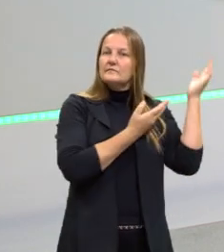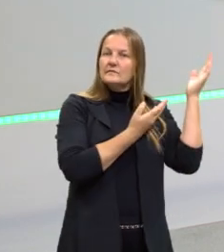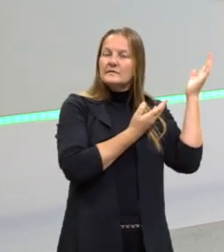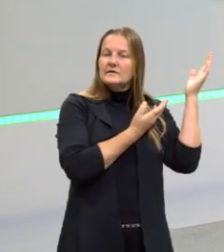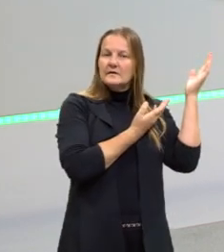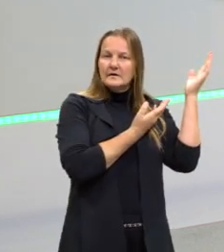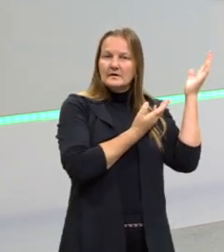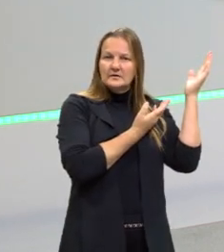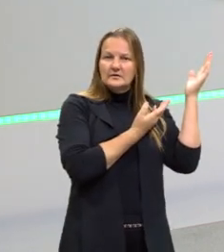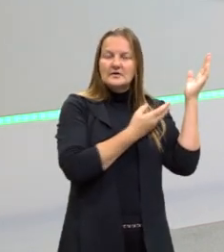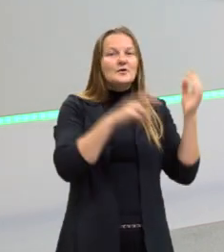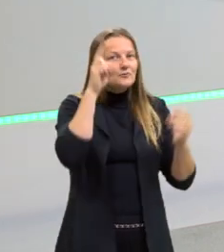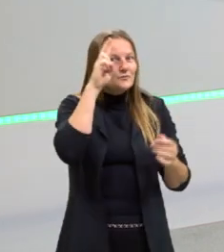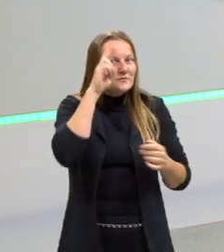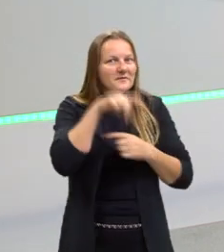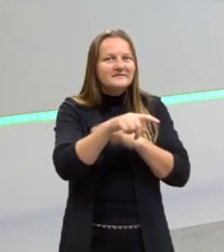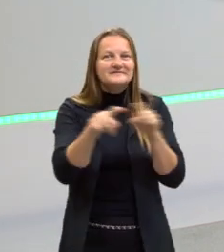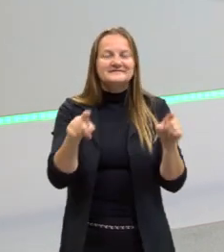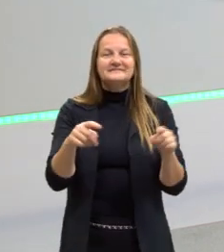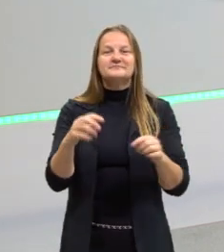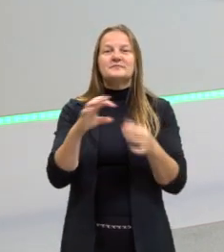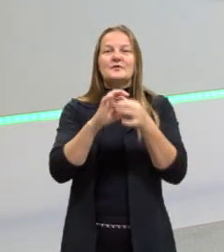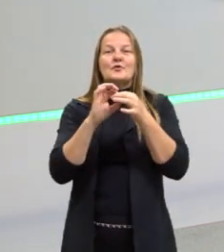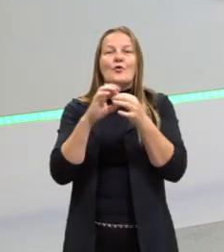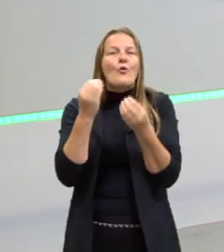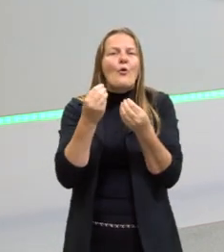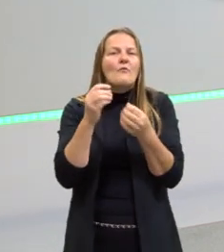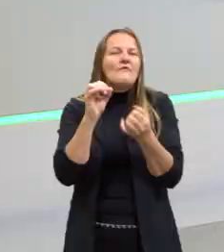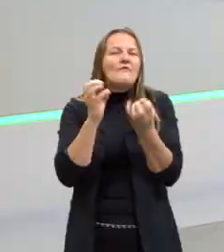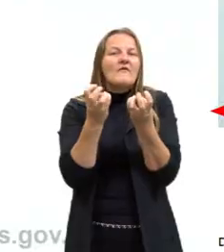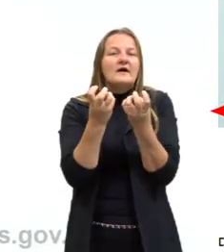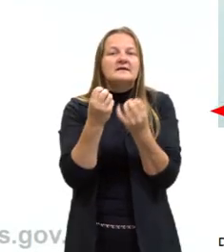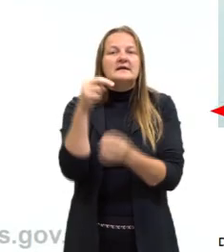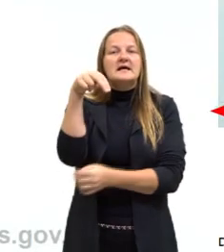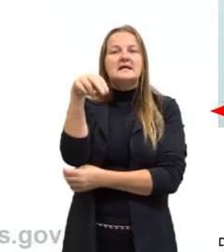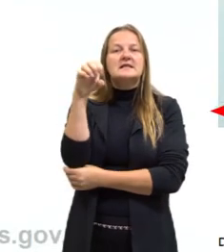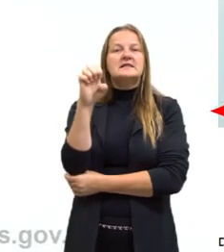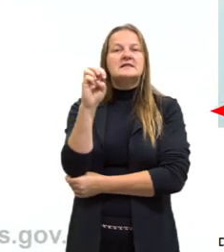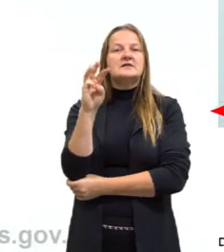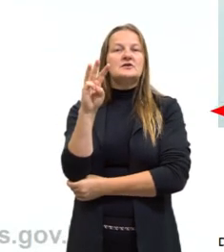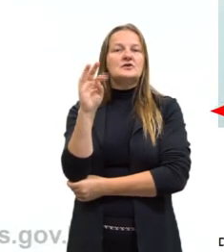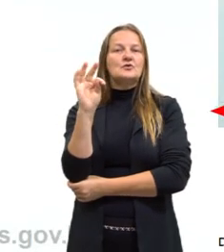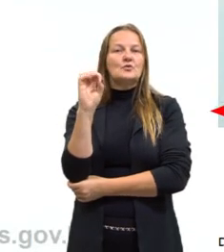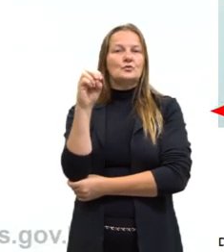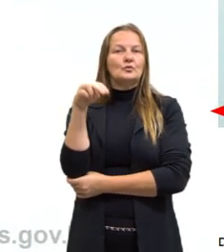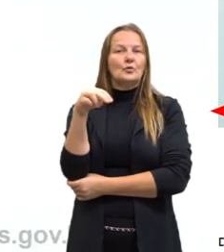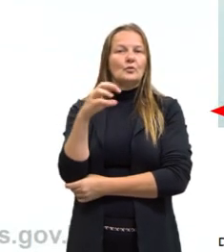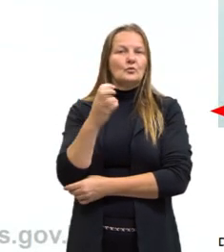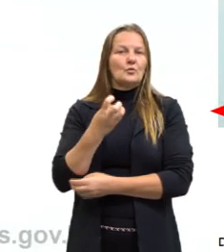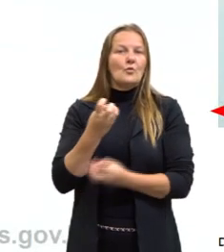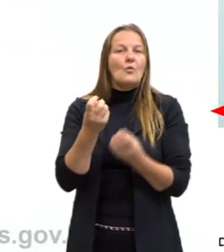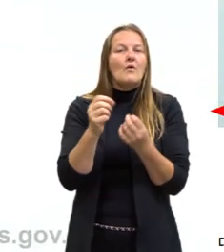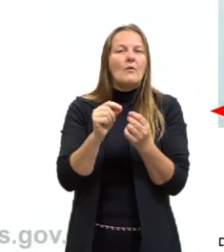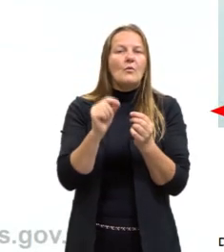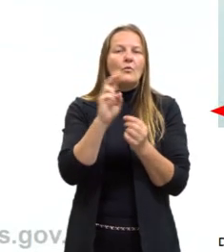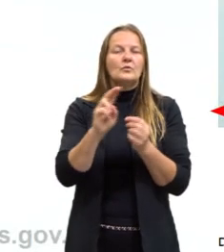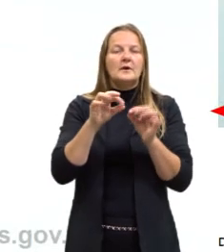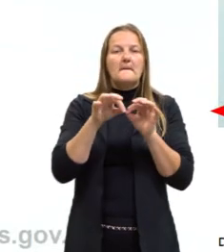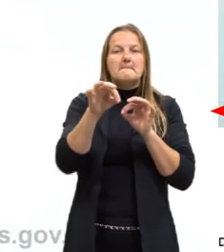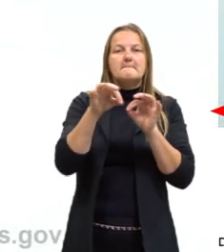falando de forças É sempre bom lembrar que a nossa unidade de medida é o Nilton certo então a parte que a gente teve ali